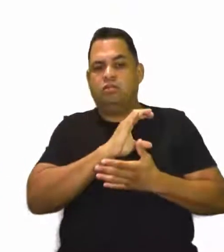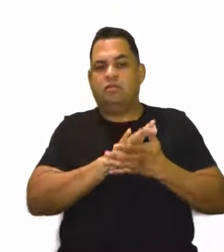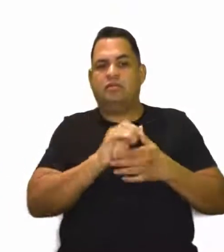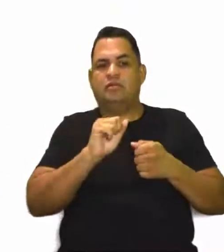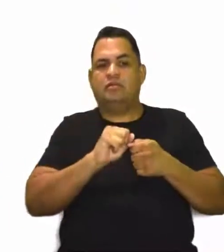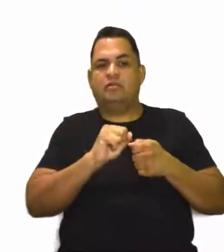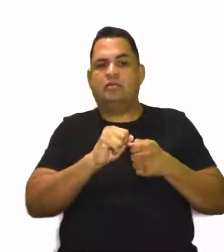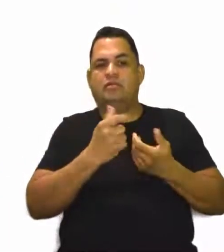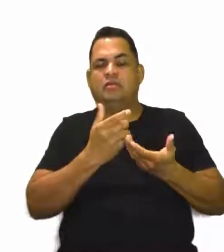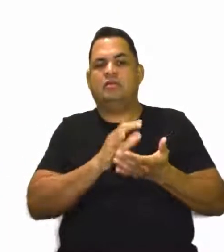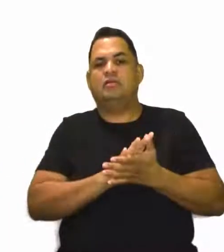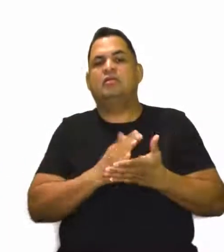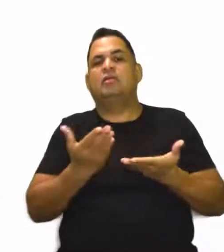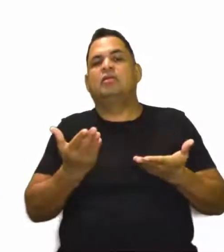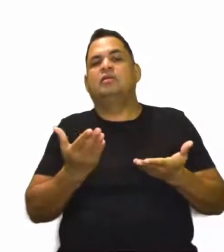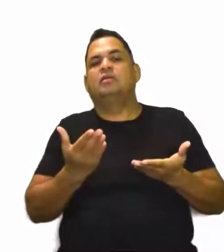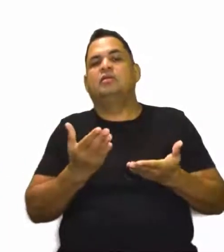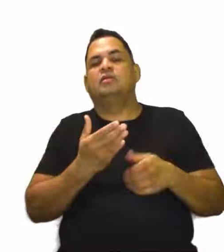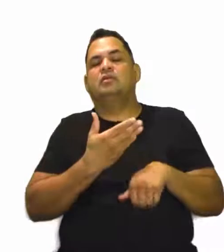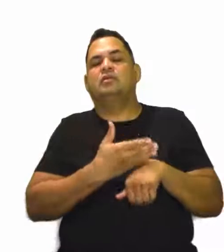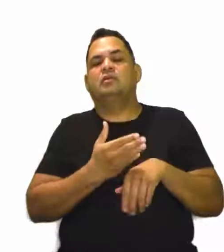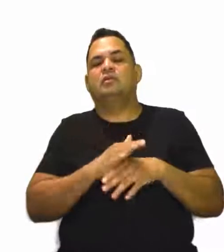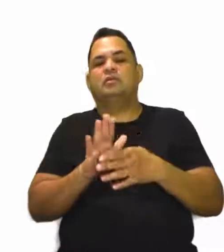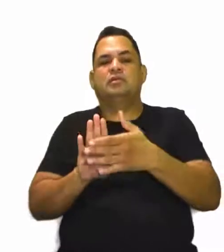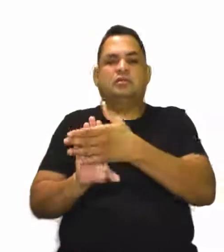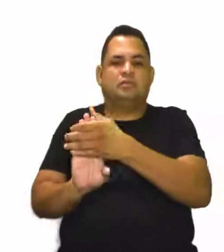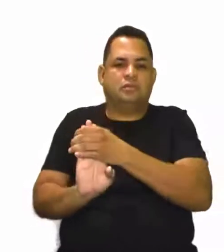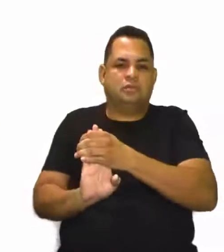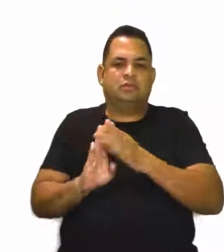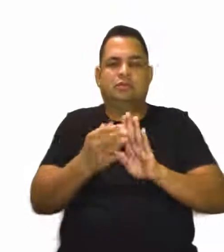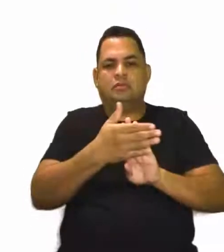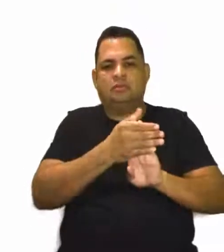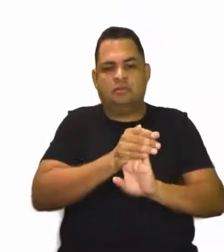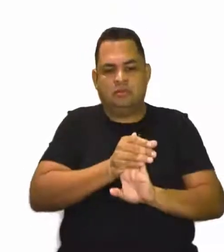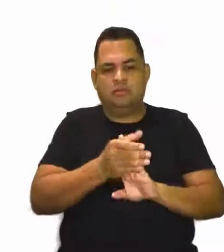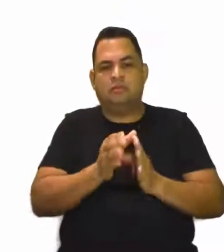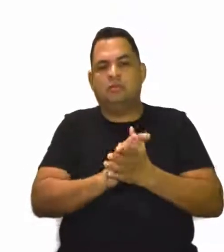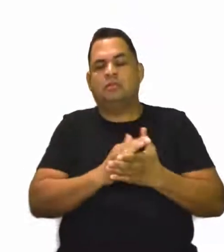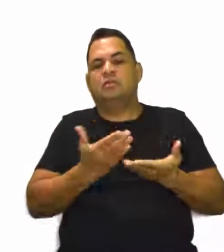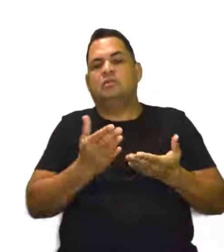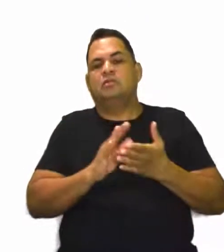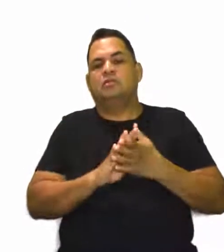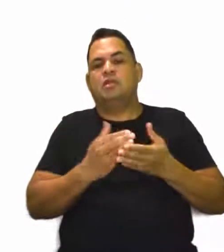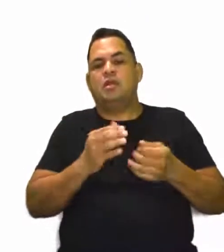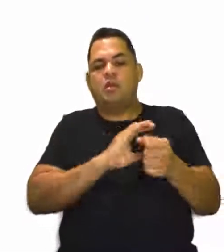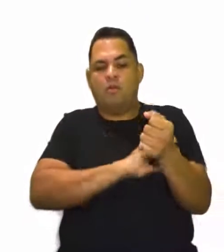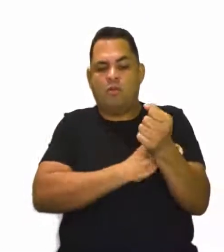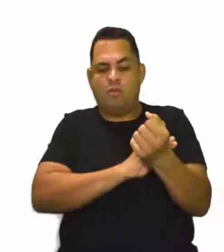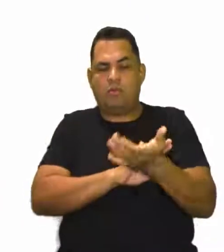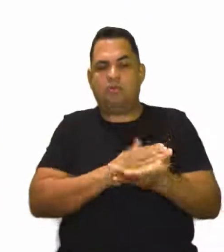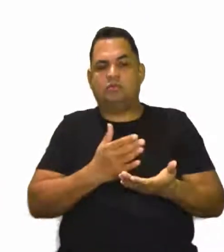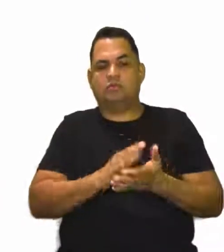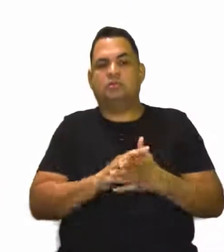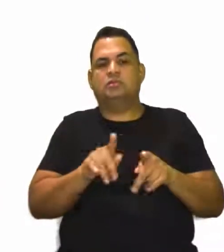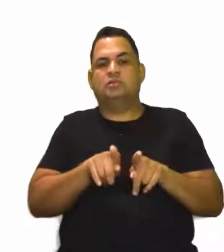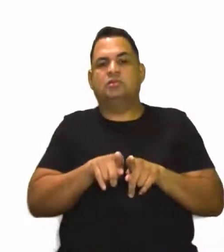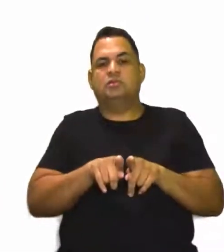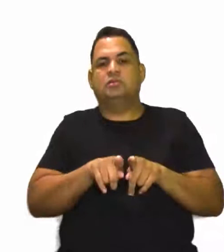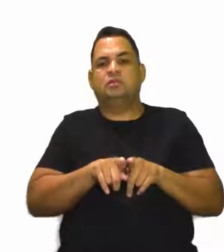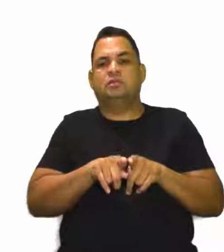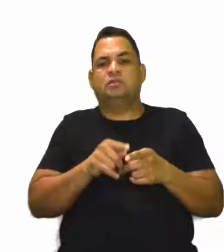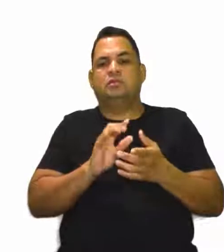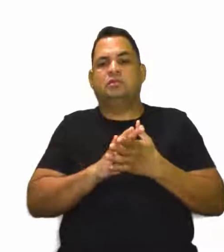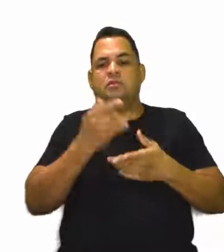faço exercícios de alongamento ali para ativar a musculatura e fazer ali